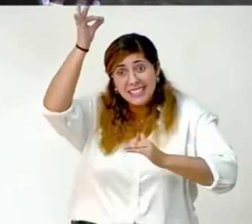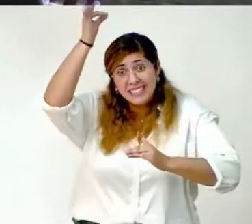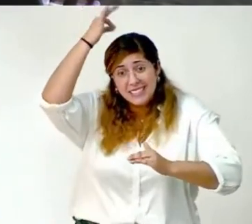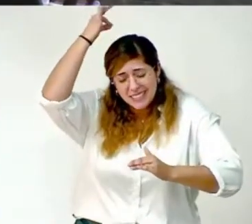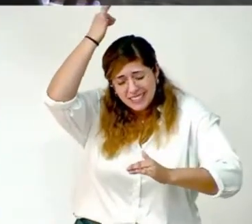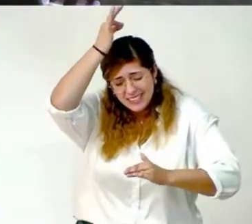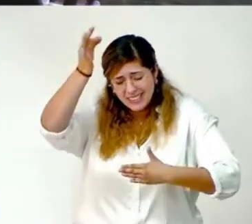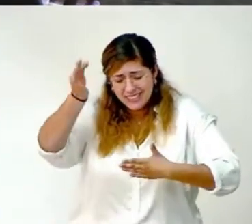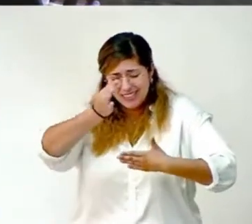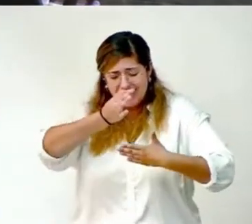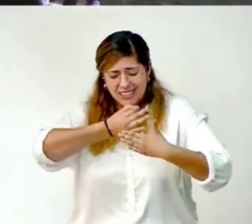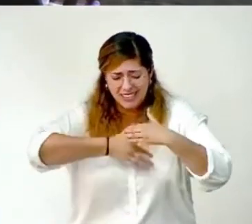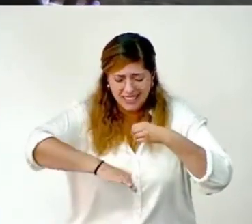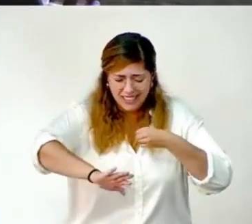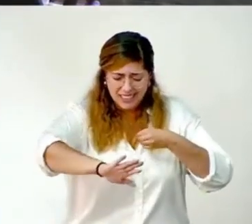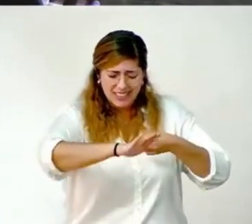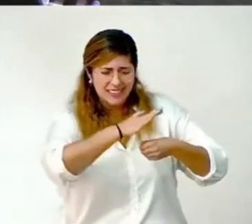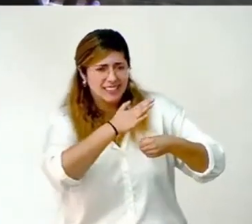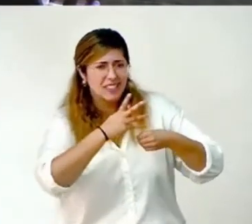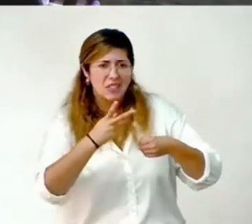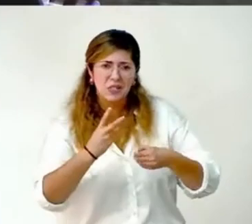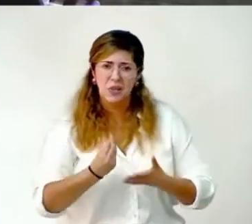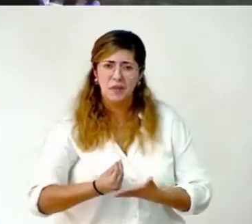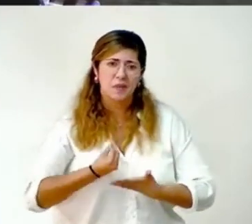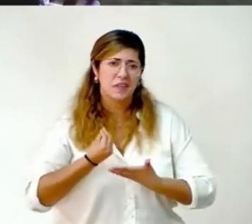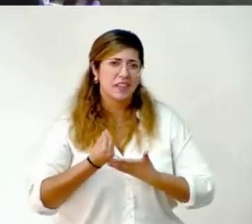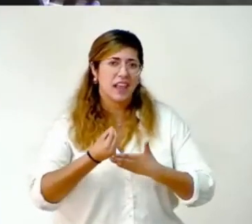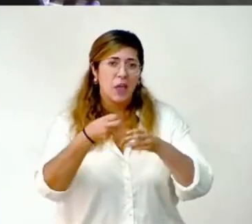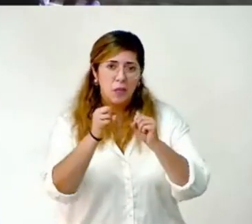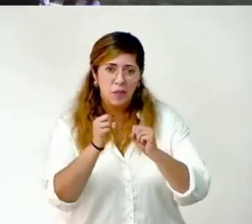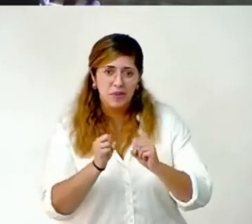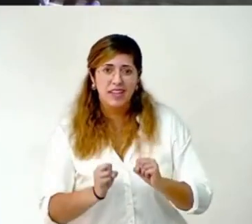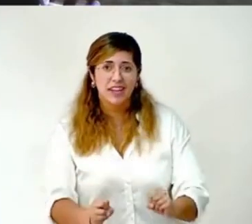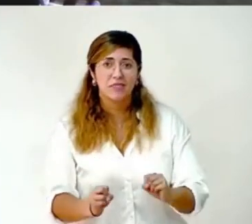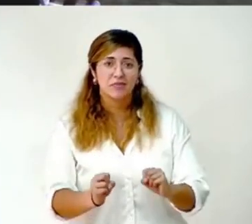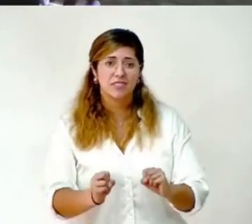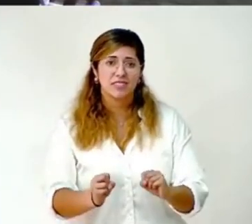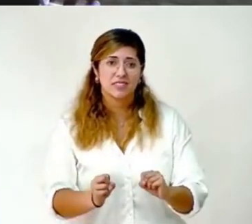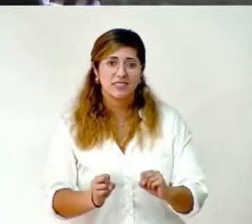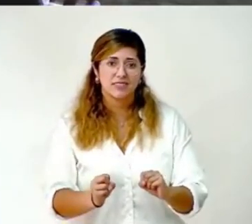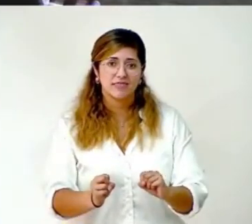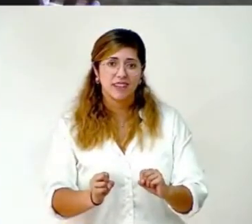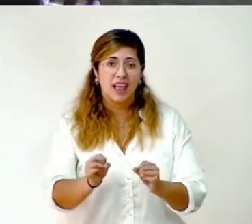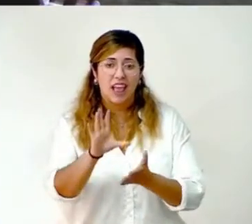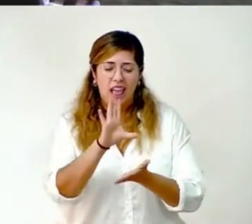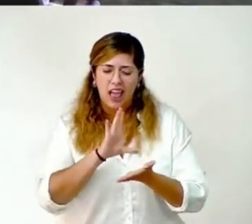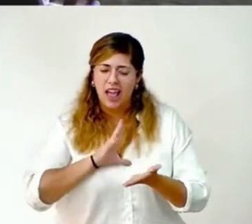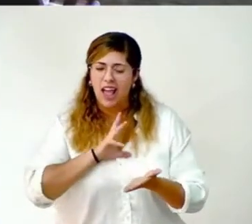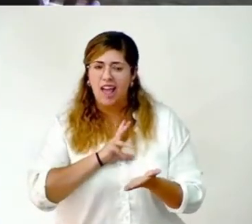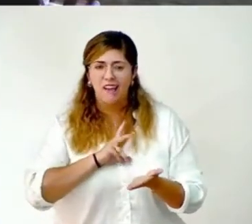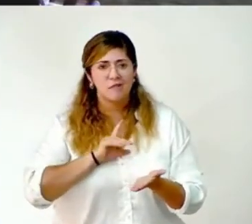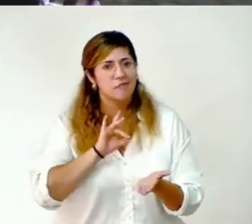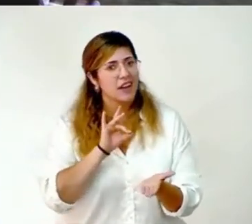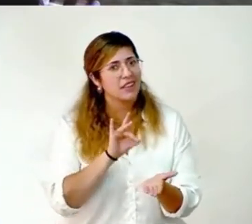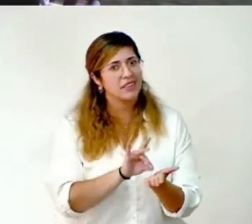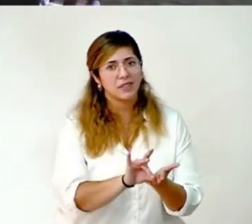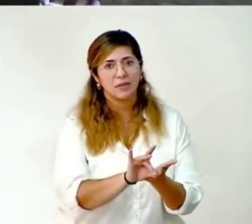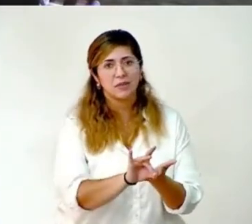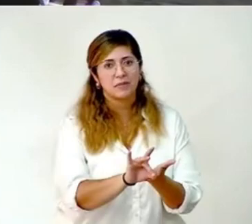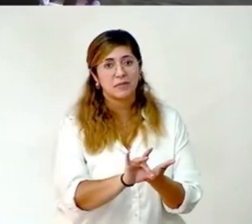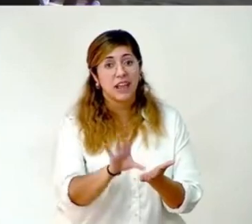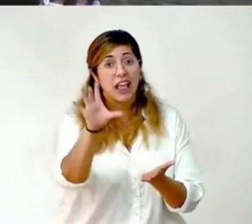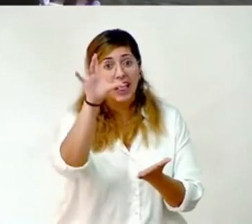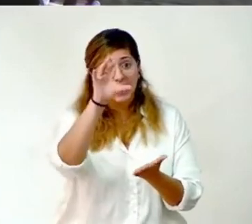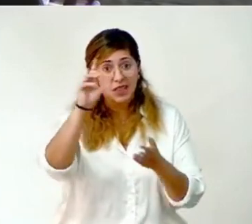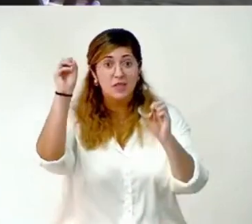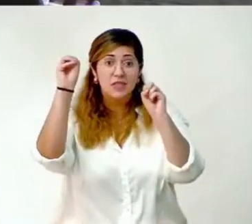de Deus, nós seremos capazes de amar os nossos inimigos. Que Deus